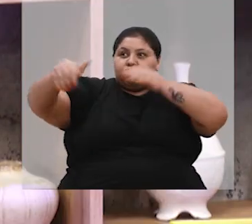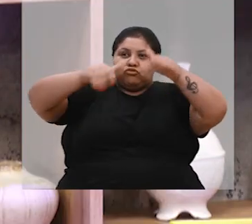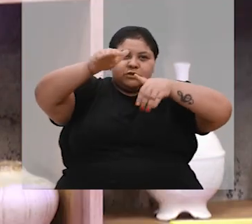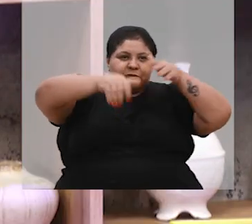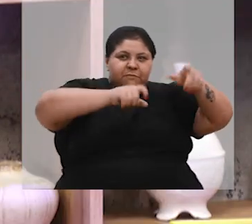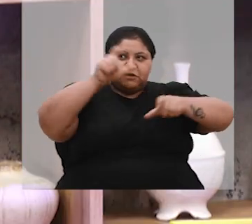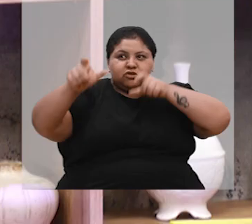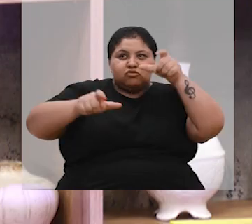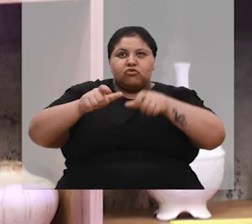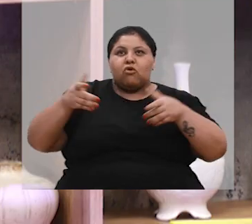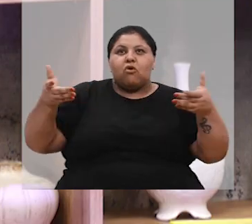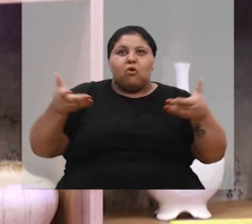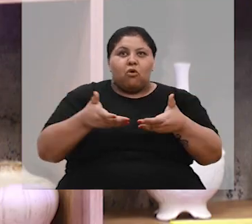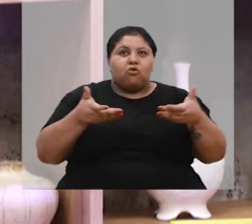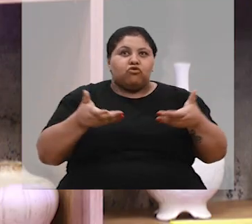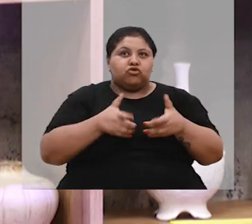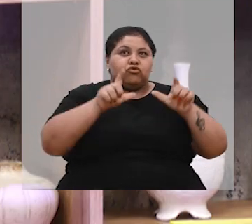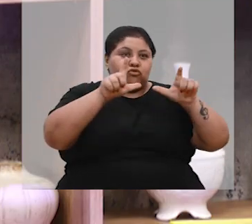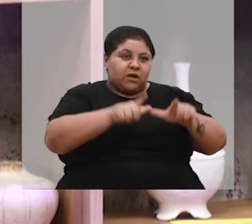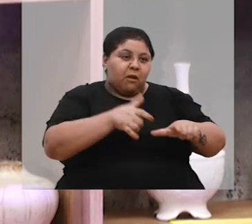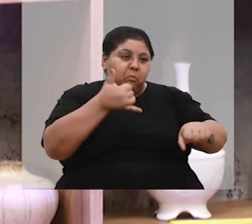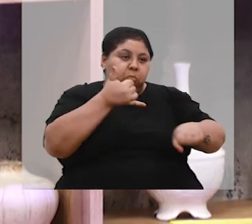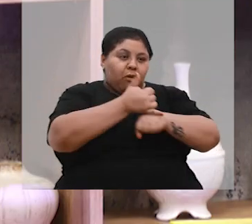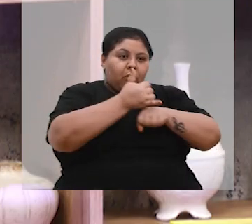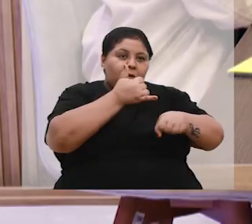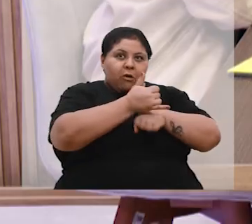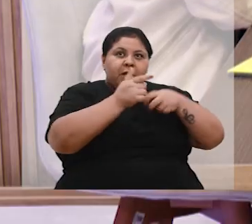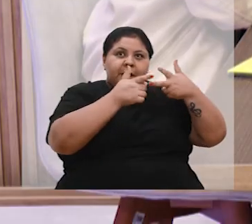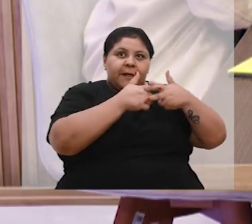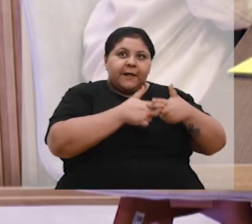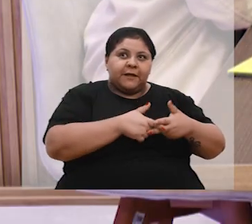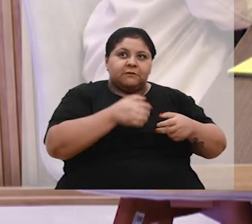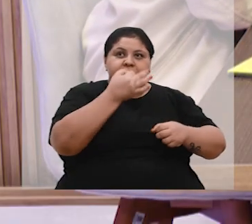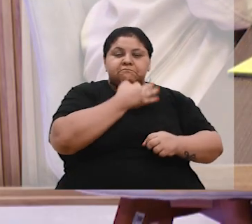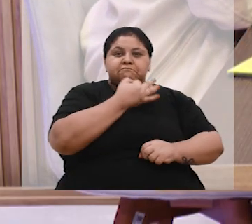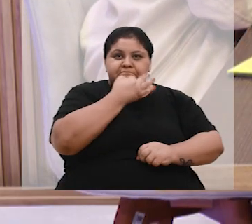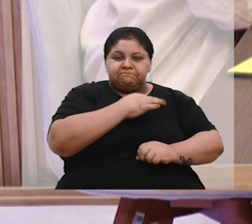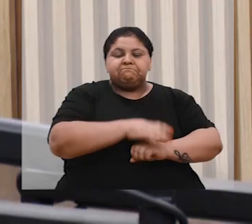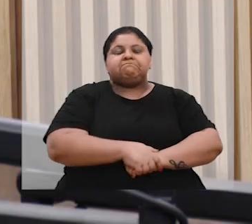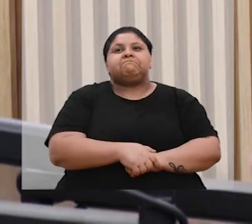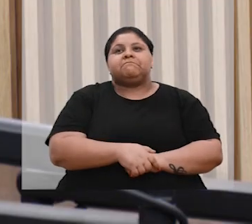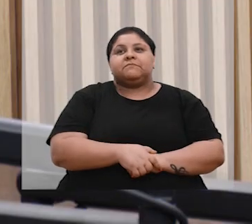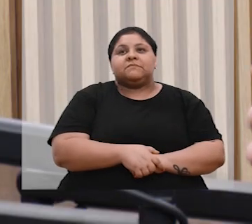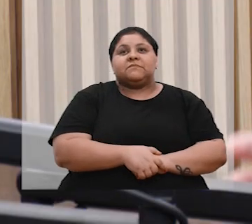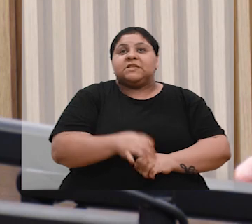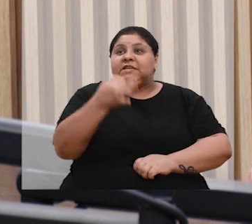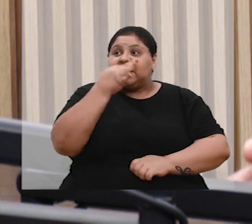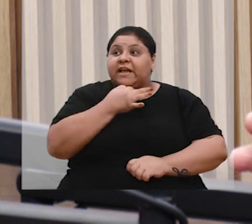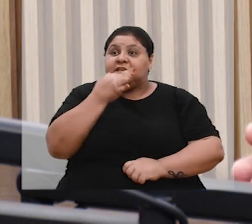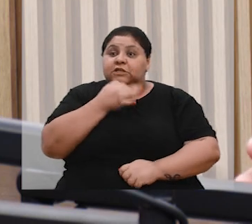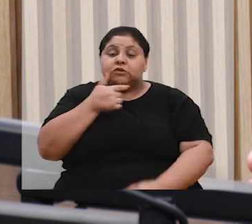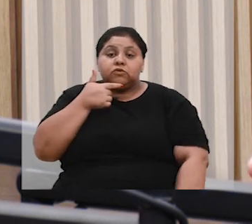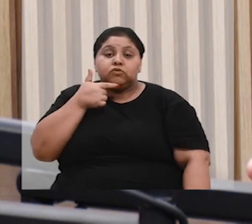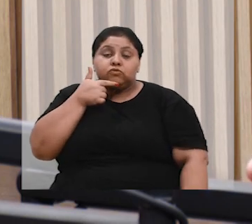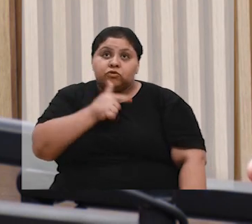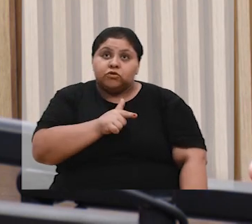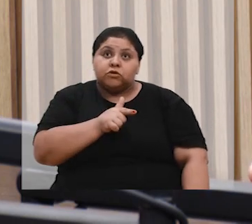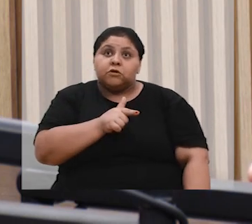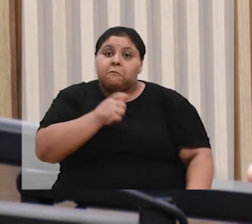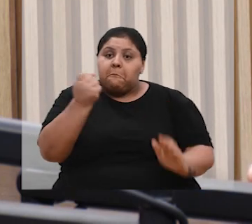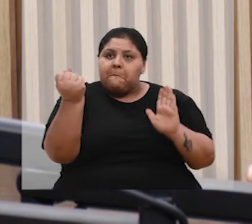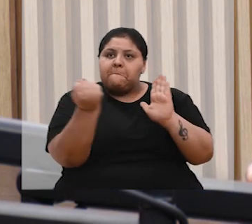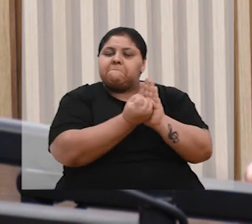tornou hoje esse grande polo metalmecânico, mas muito nesse sentido também. A indústria, com certeza. Inclusive, Caxias ganha grandes